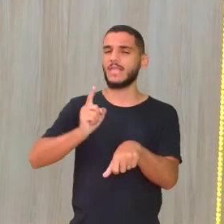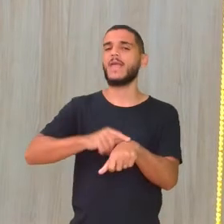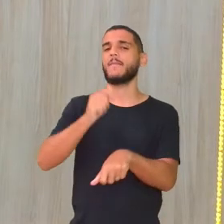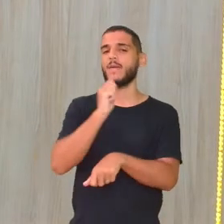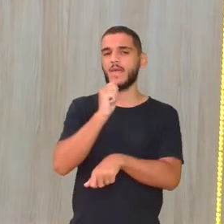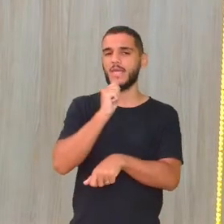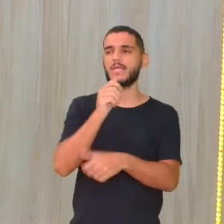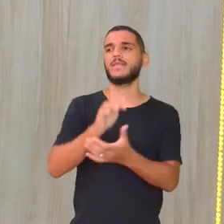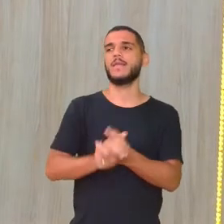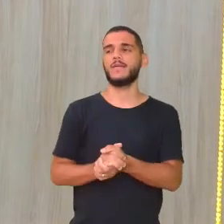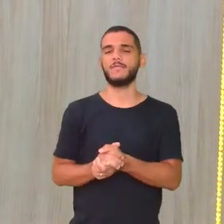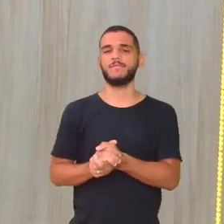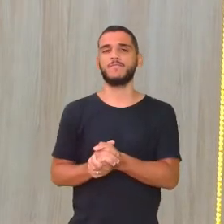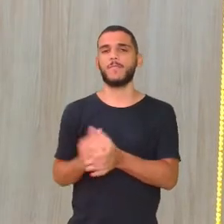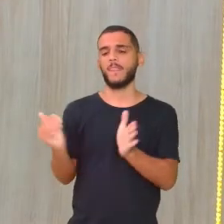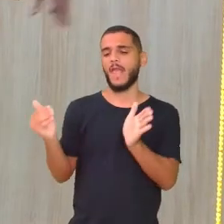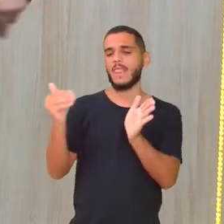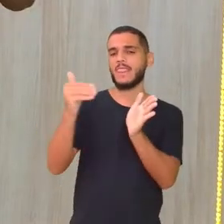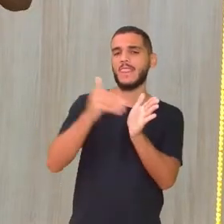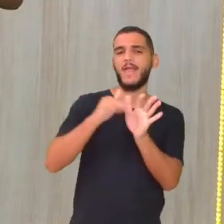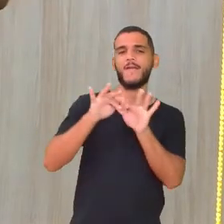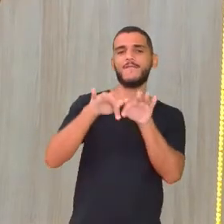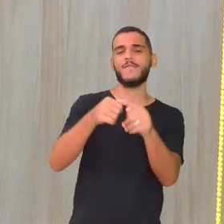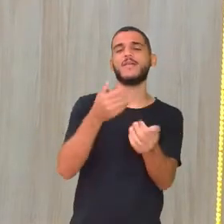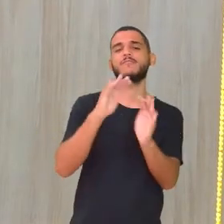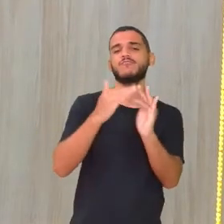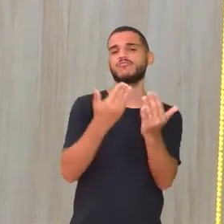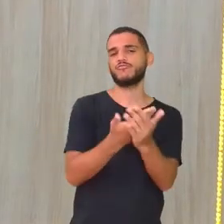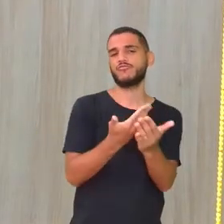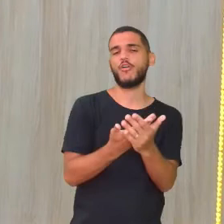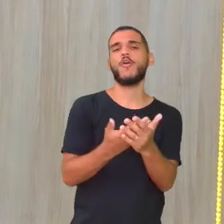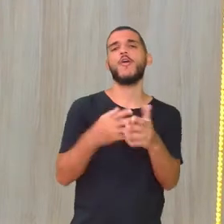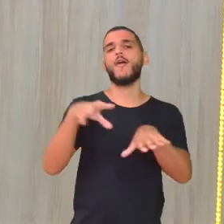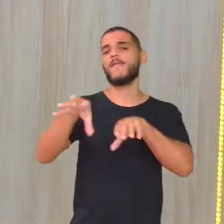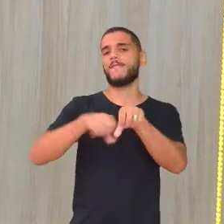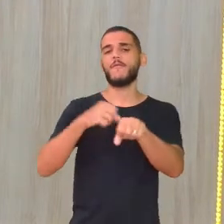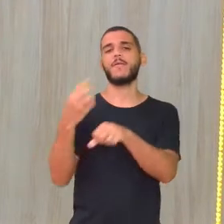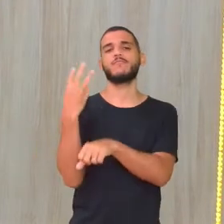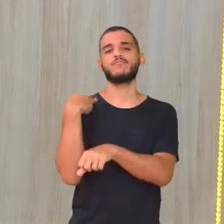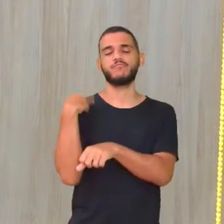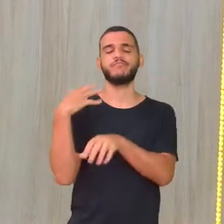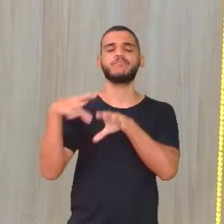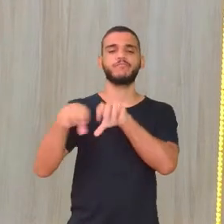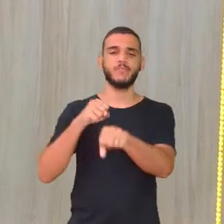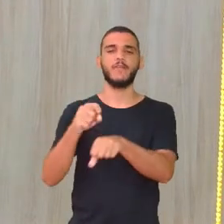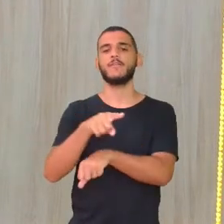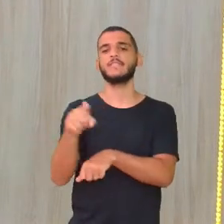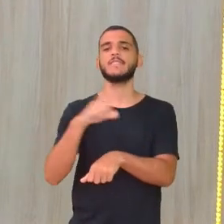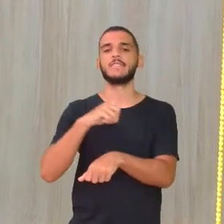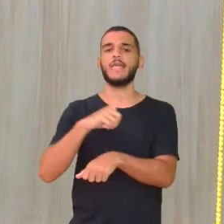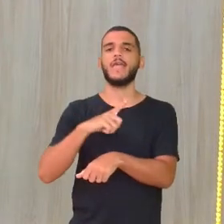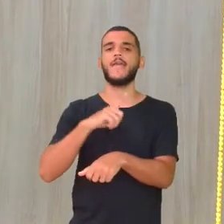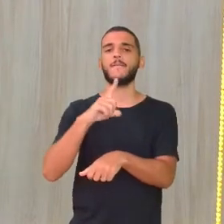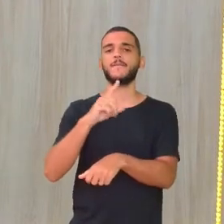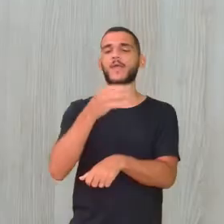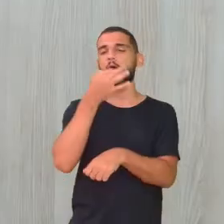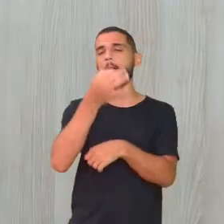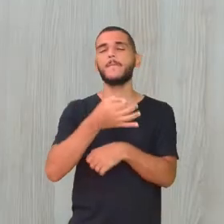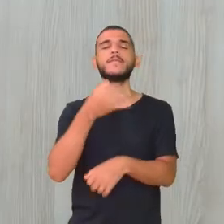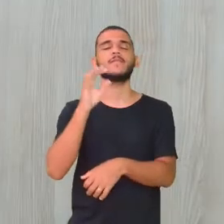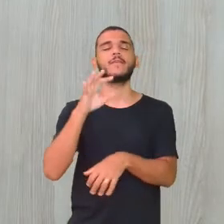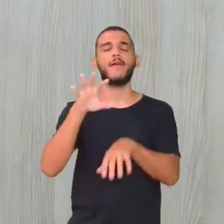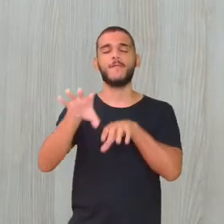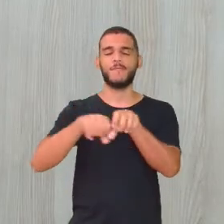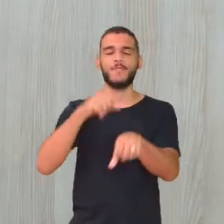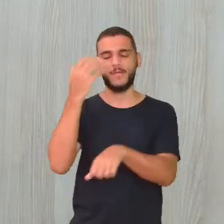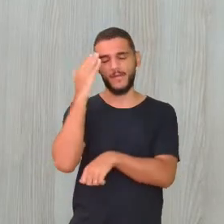Daqui para lá, daqui para o final da escola, daqui para o começo da graduação, vocês vão ter um caminho, tá certo? E é importante pensar que a